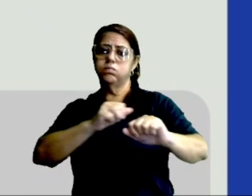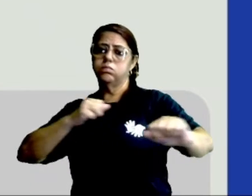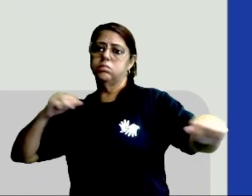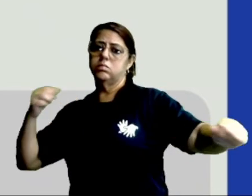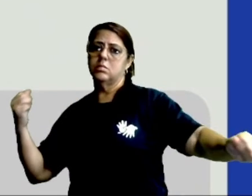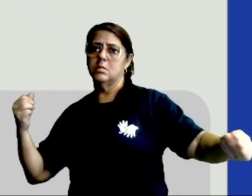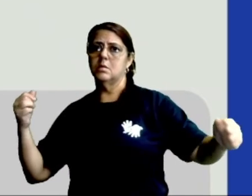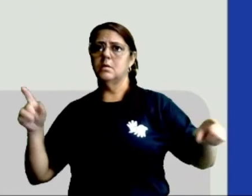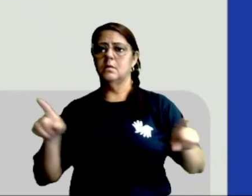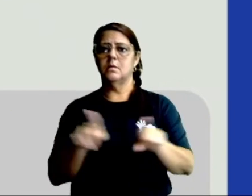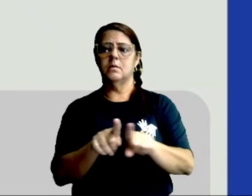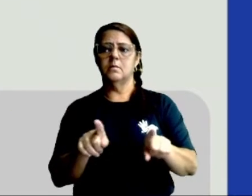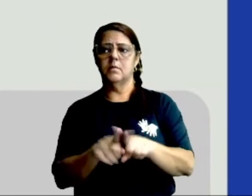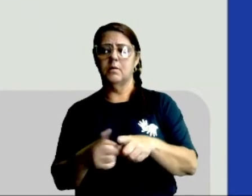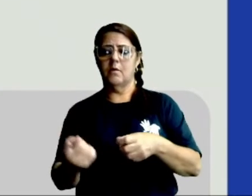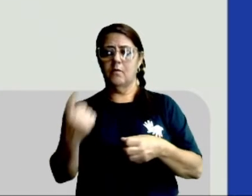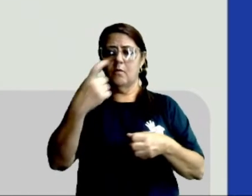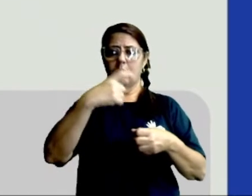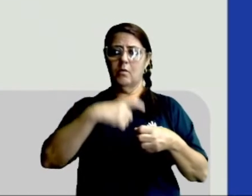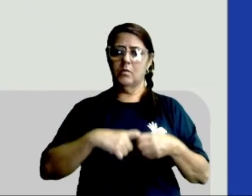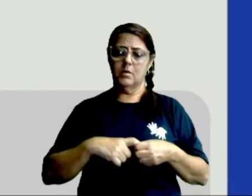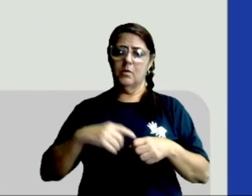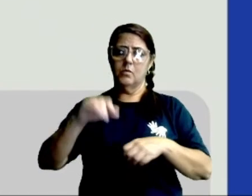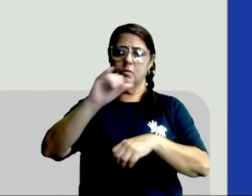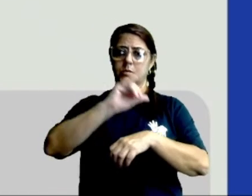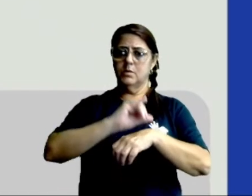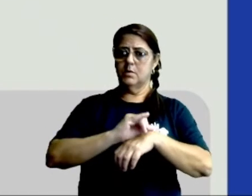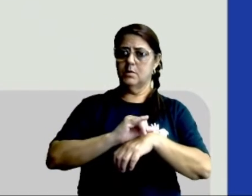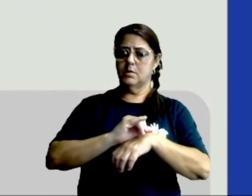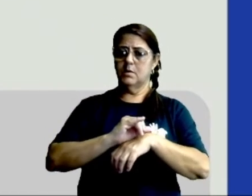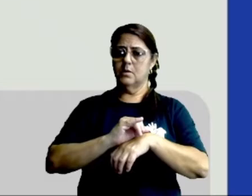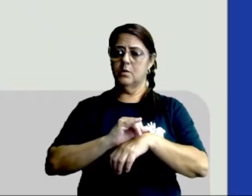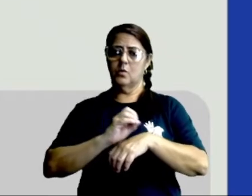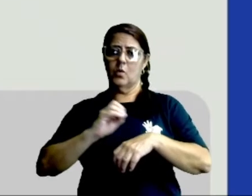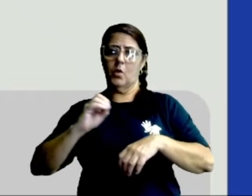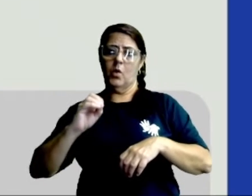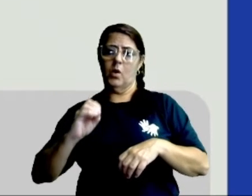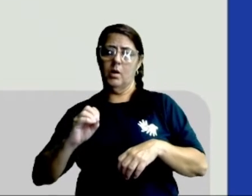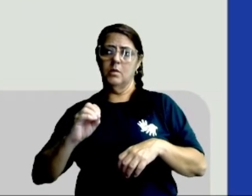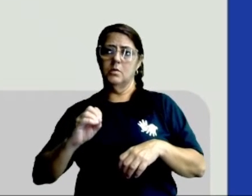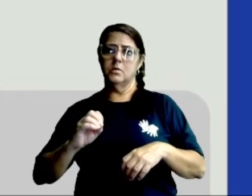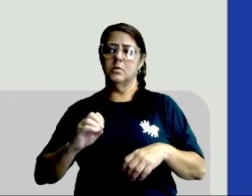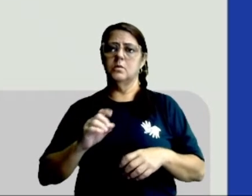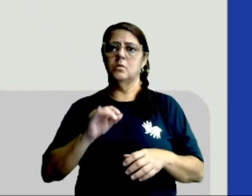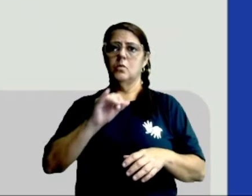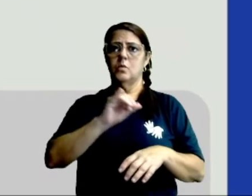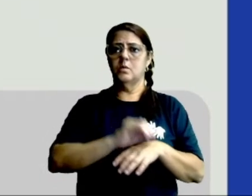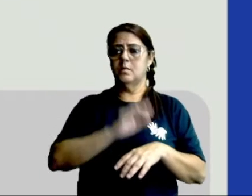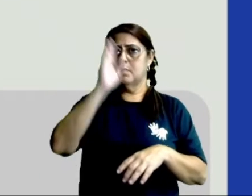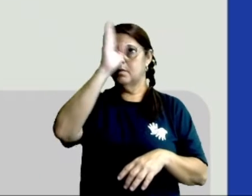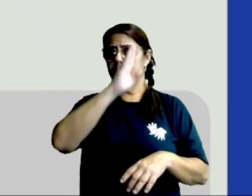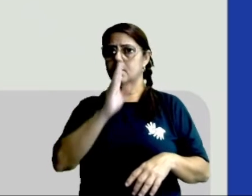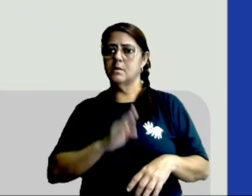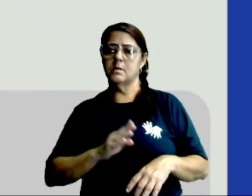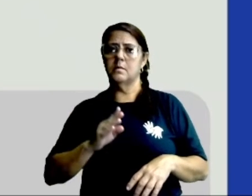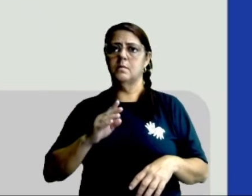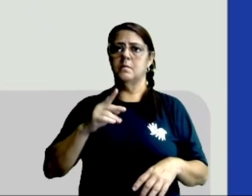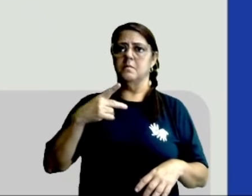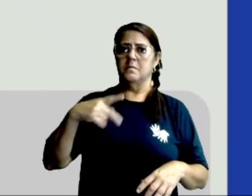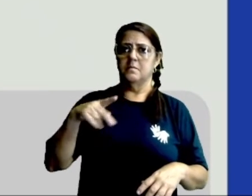umidade, boa parte da umidade também vai voltar para o centro-oeste ali do continente, ali no Brasil, Paraguai,